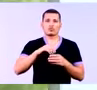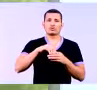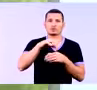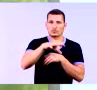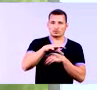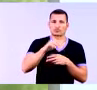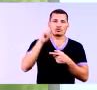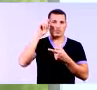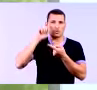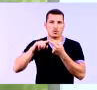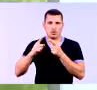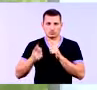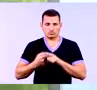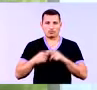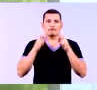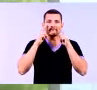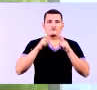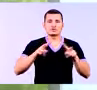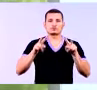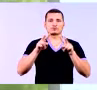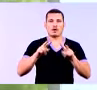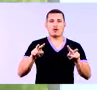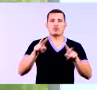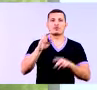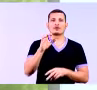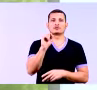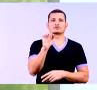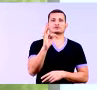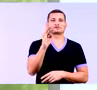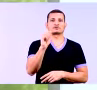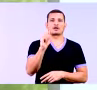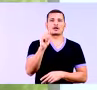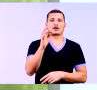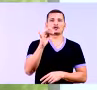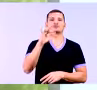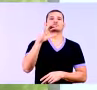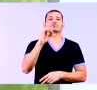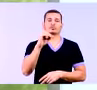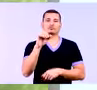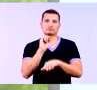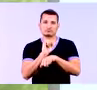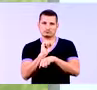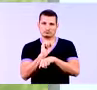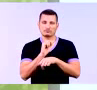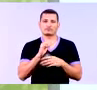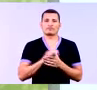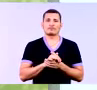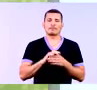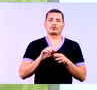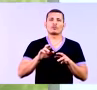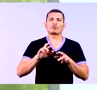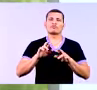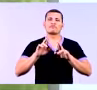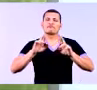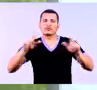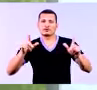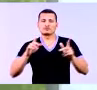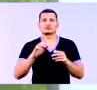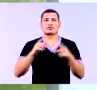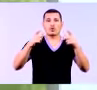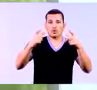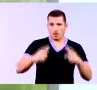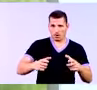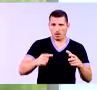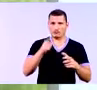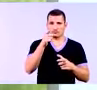e estático, que é o caso do JavaScript e do CSS. Então, qual é a principal diferença? O modelo local,